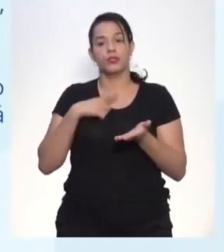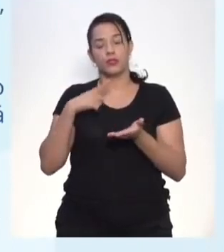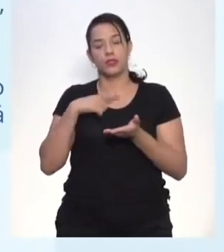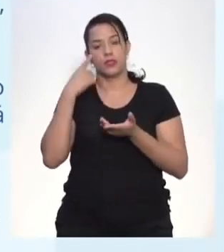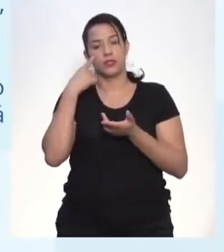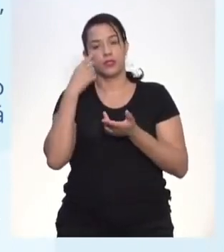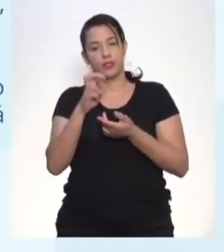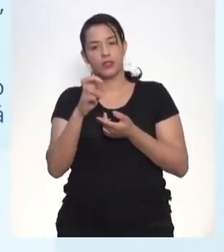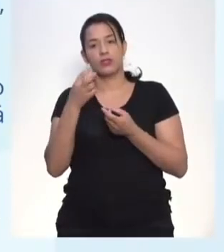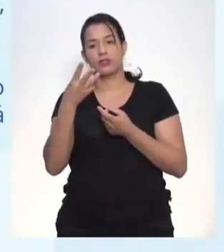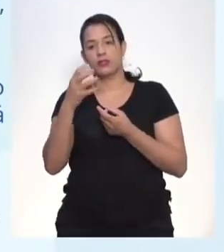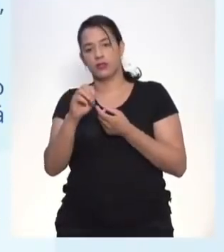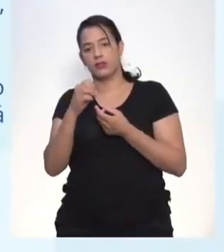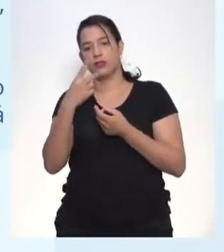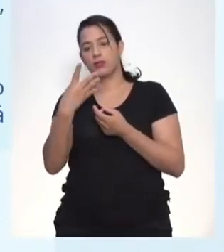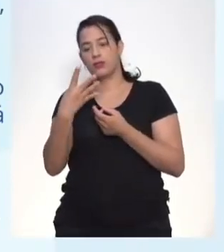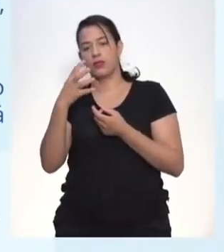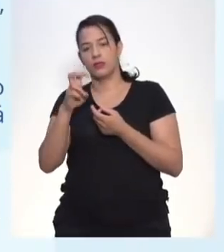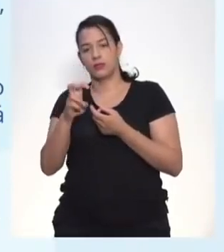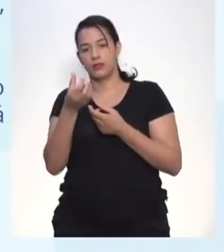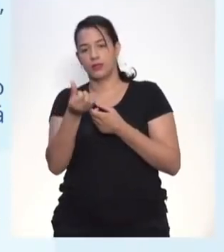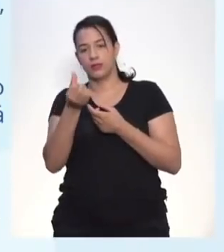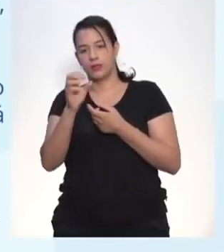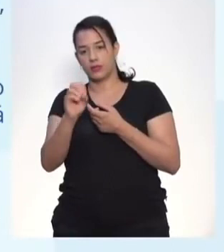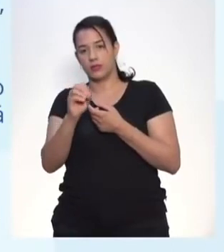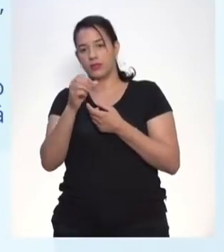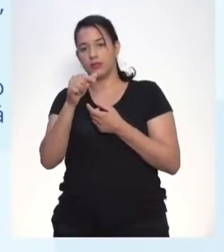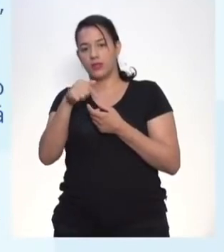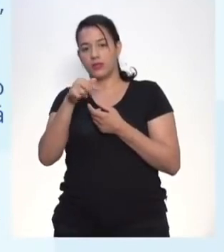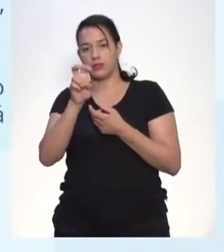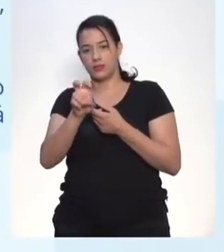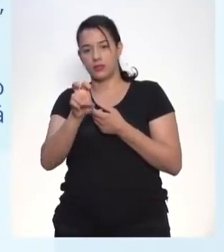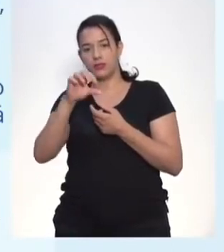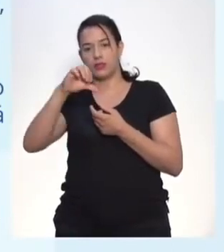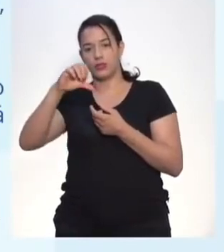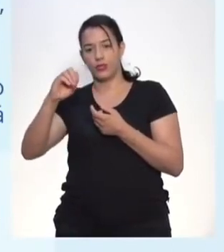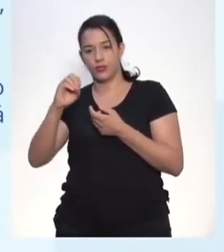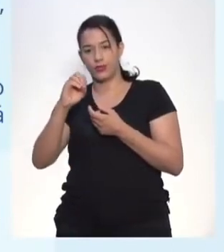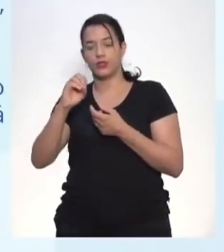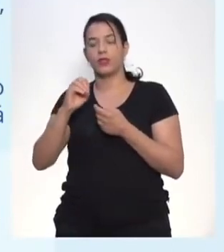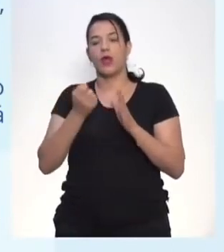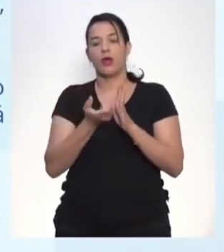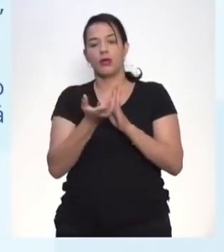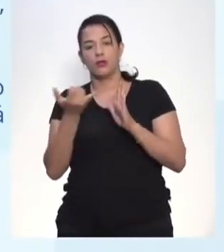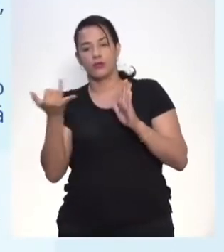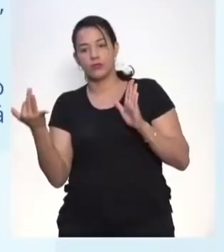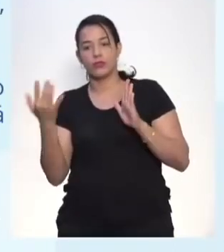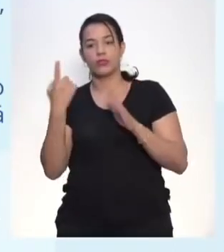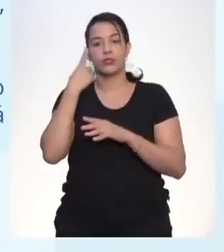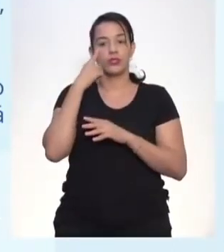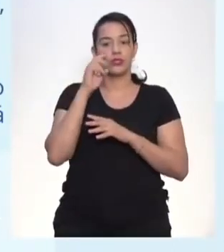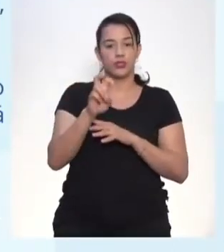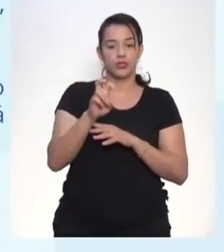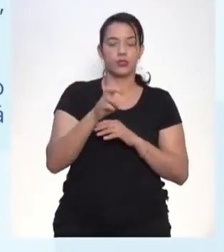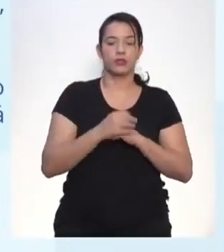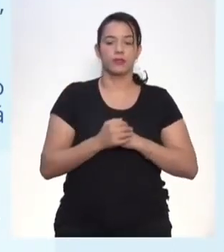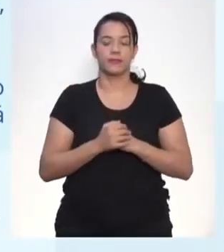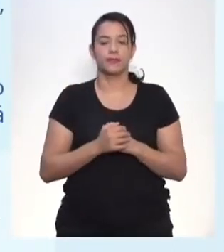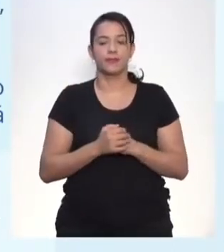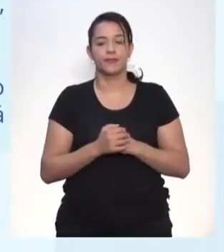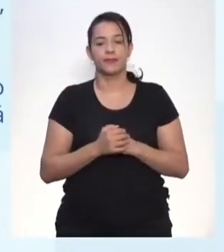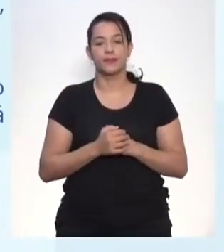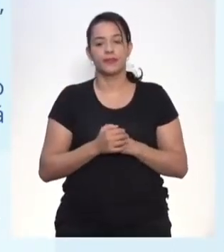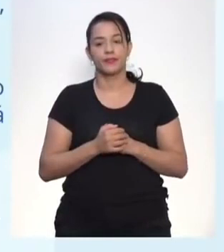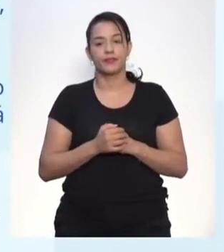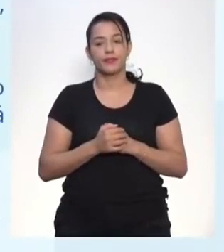dias, 30, 45, 60. Então, essa aqui é o número de dias ao contar a partir de hoje,